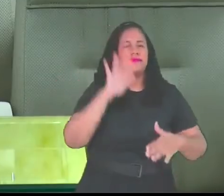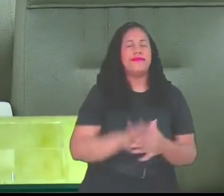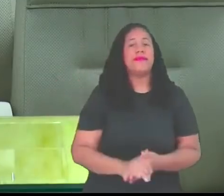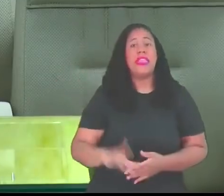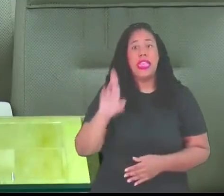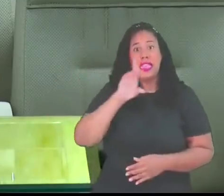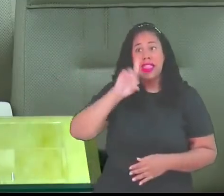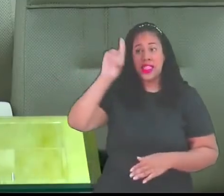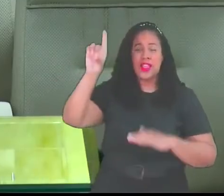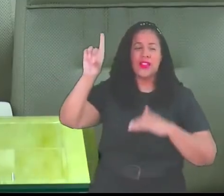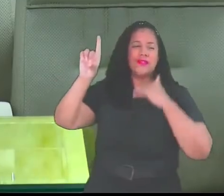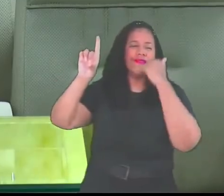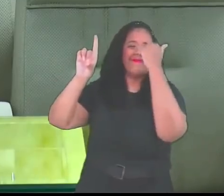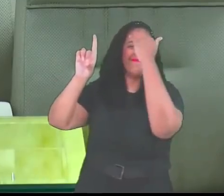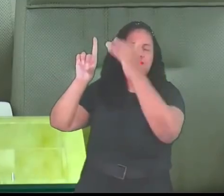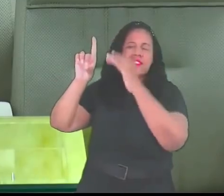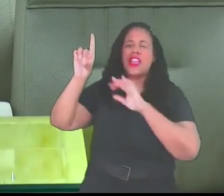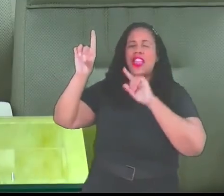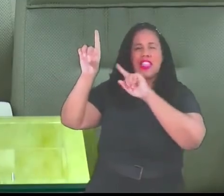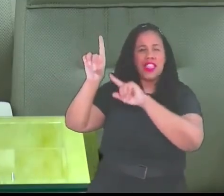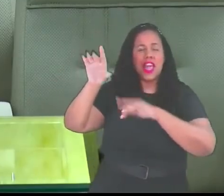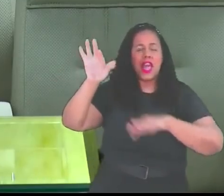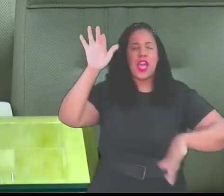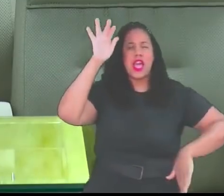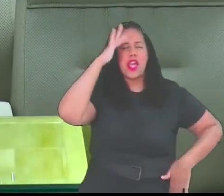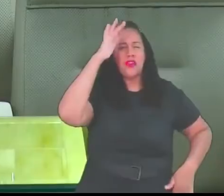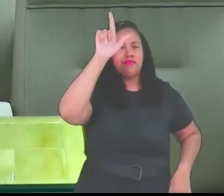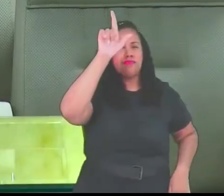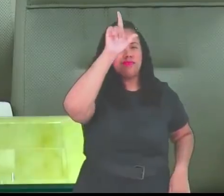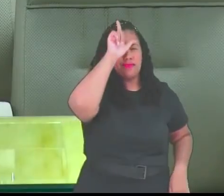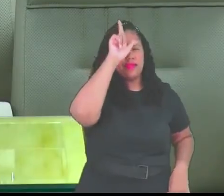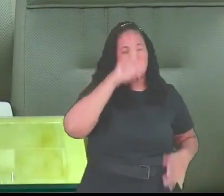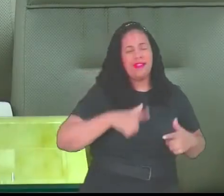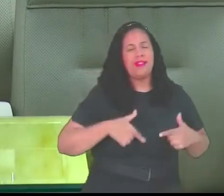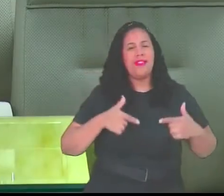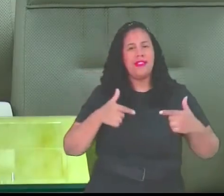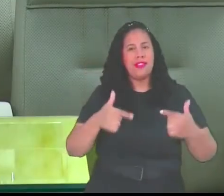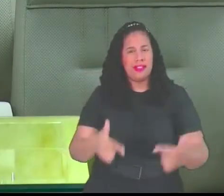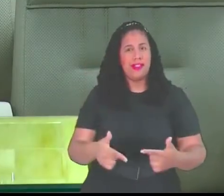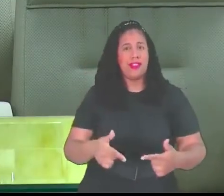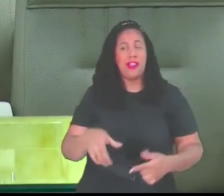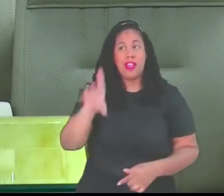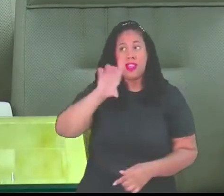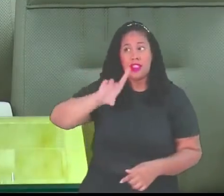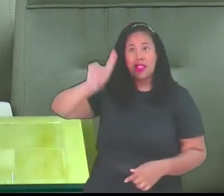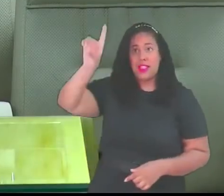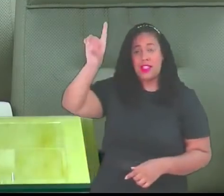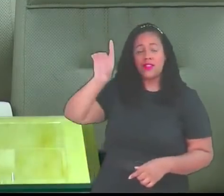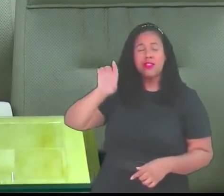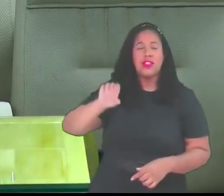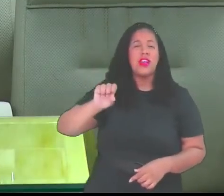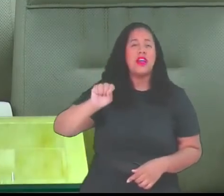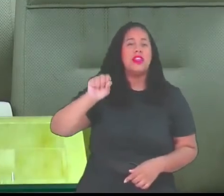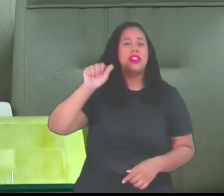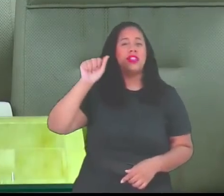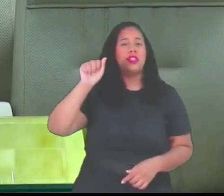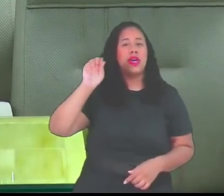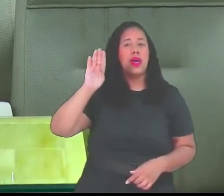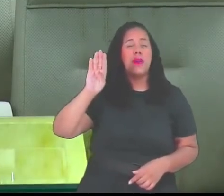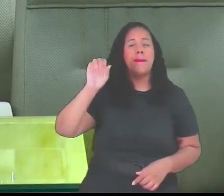Deus é soberano, Deus é general de guerra. Ele é o Jeová Sabaó, o Deus dos